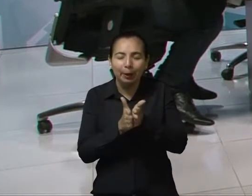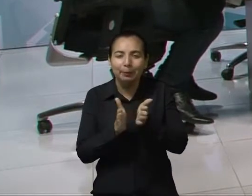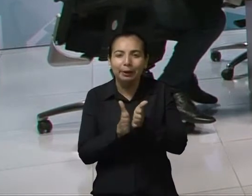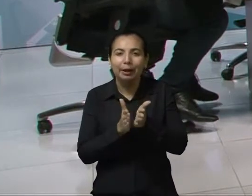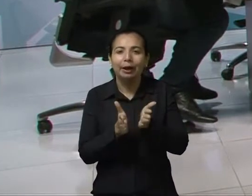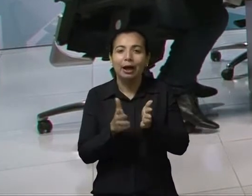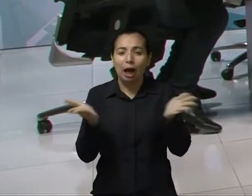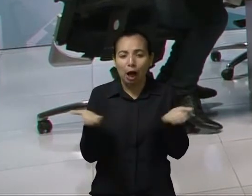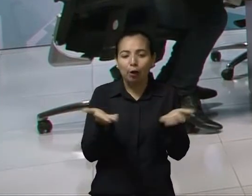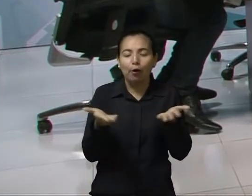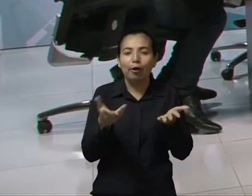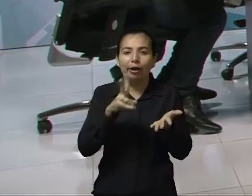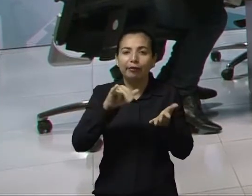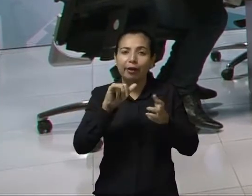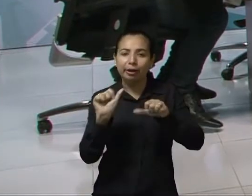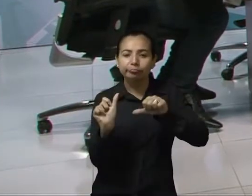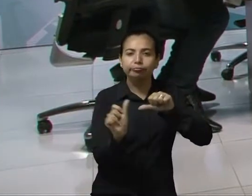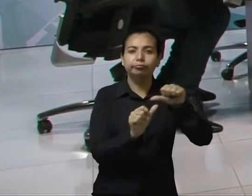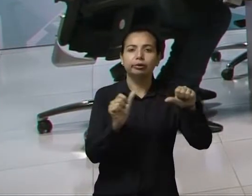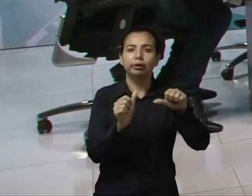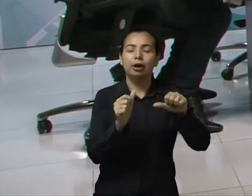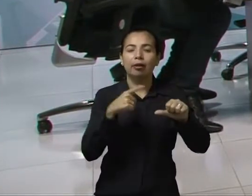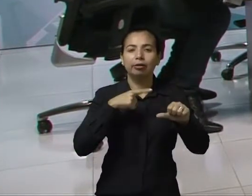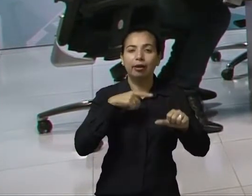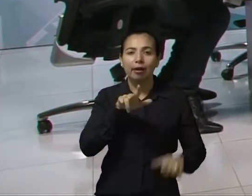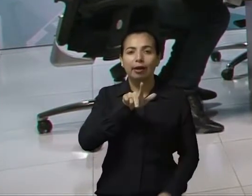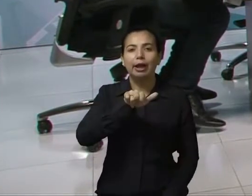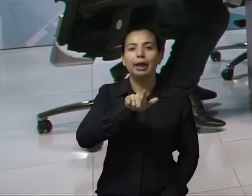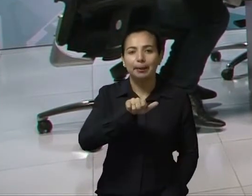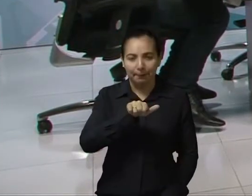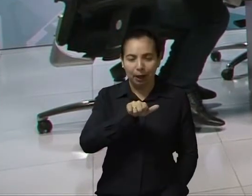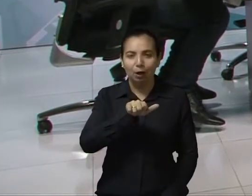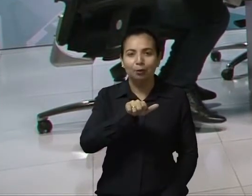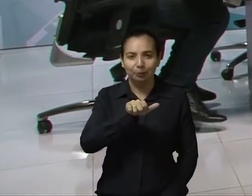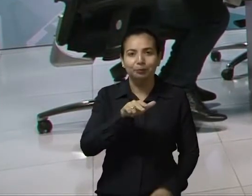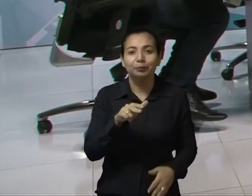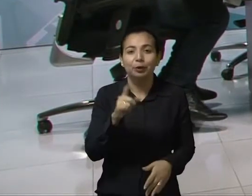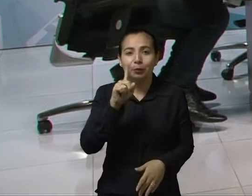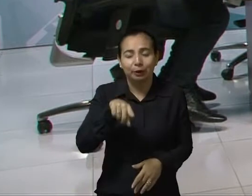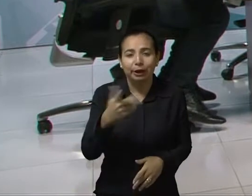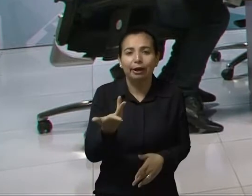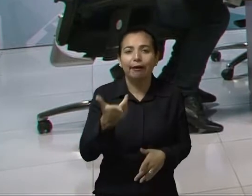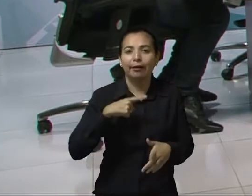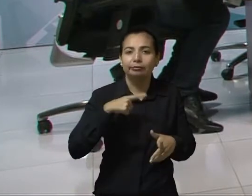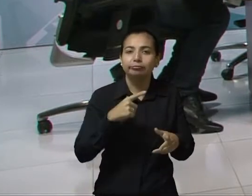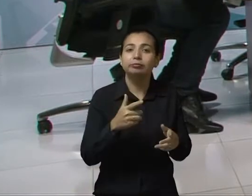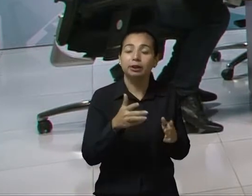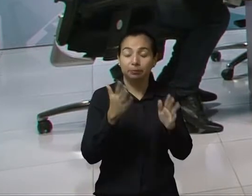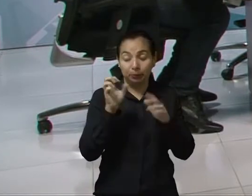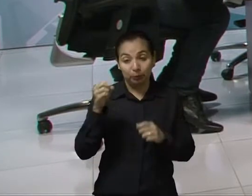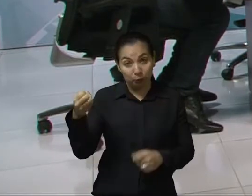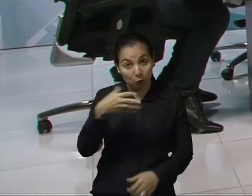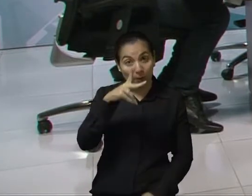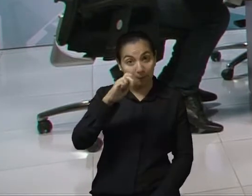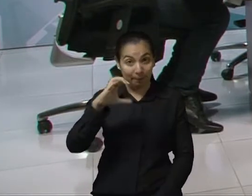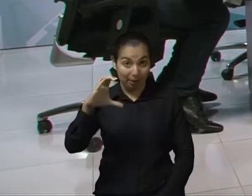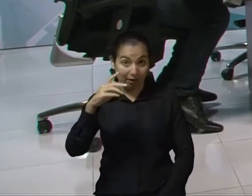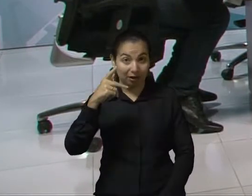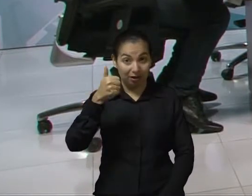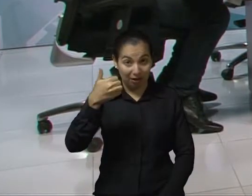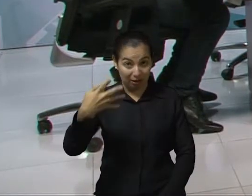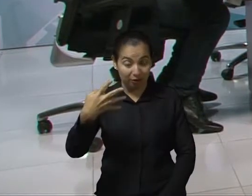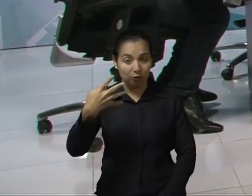vai dar um norte equitativo, né, de atribuições à medida em que ele entra para o rol do